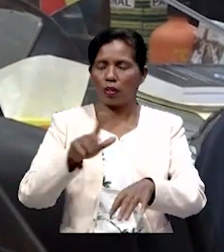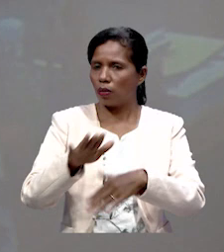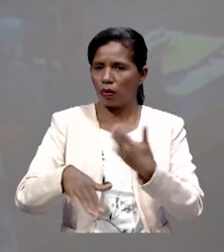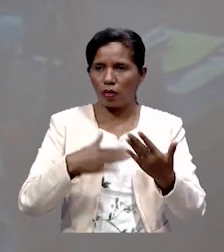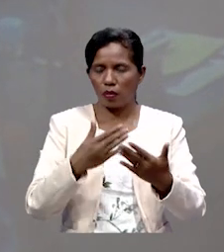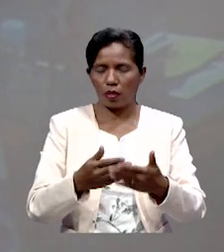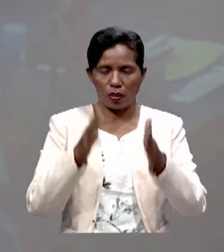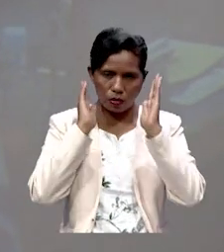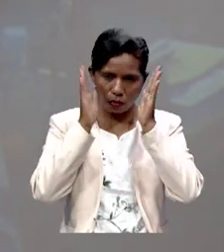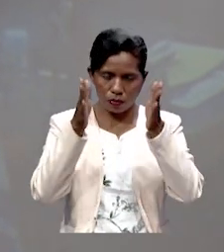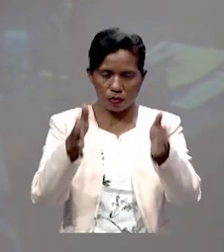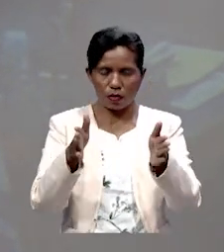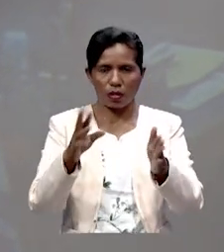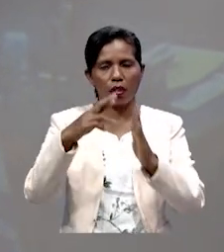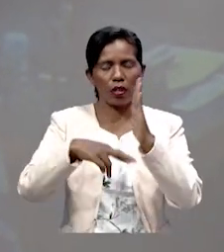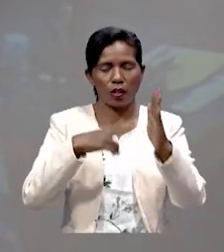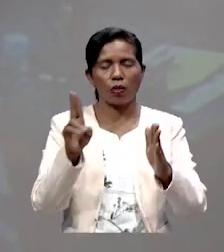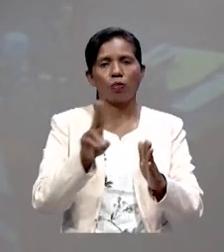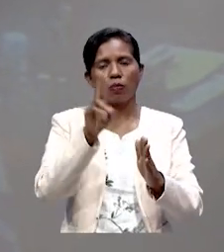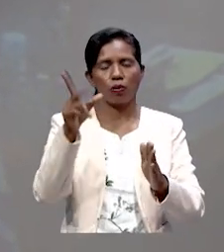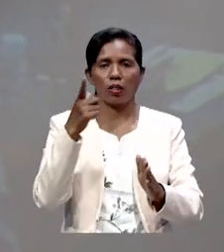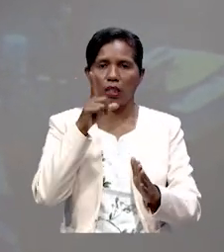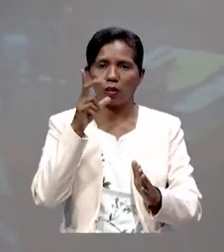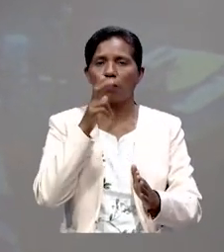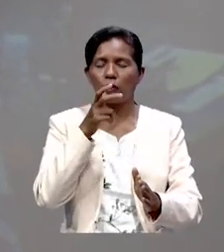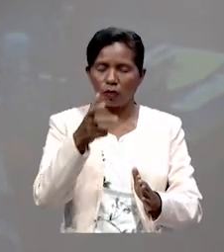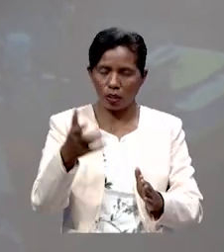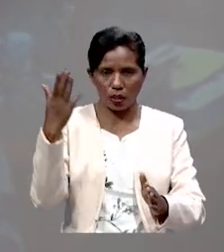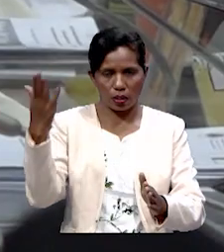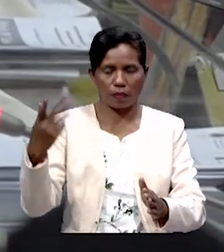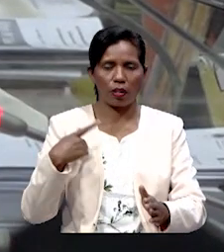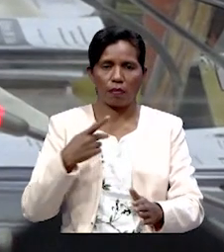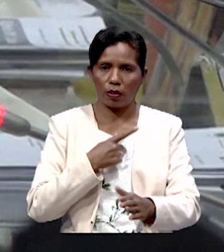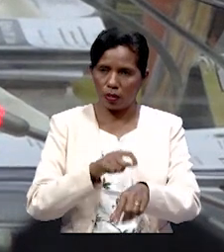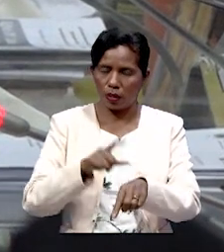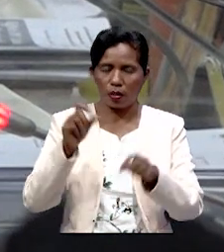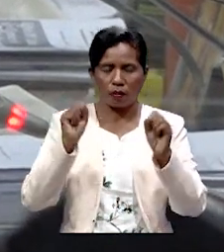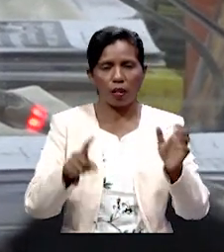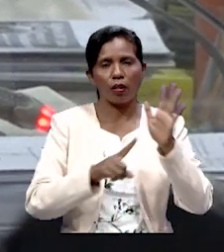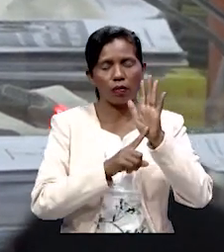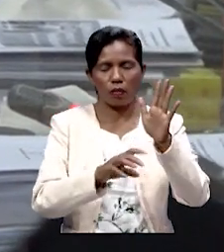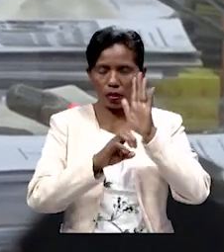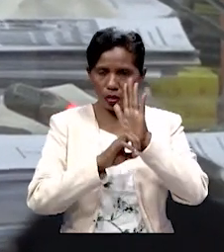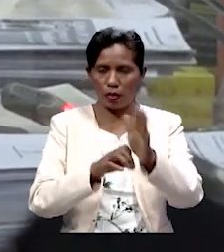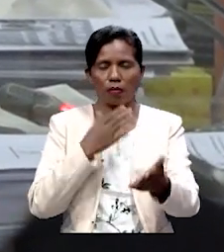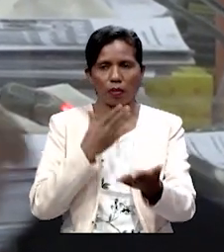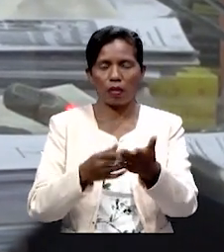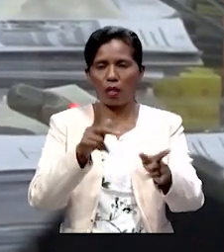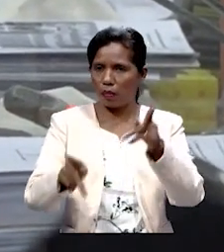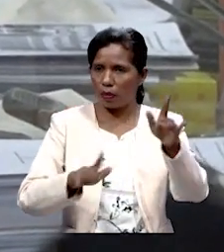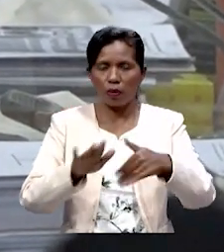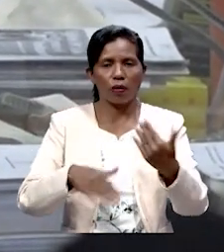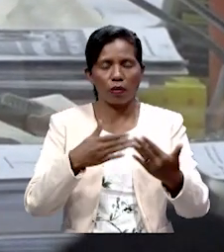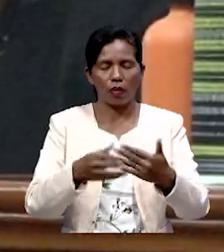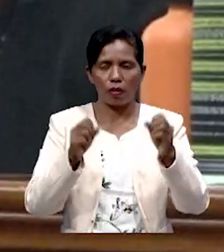ato consistente ou regras de utilização da língua portuguesa e plenária, Nunebele foi exemplo na motivação do cidadão Roto